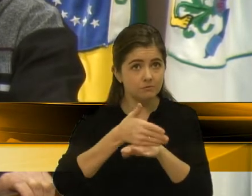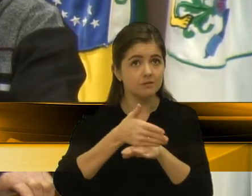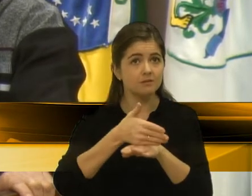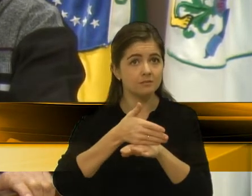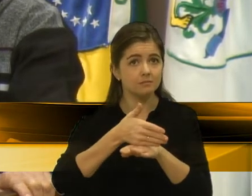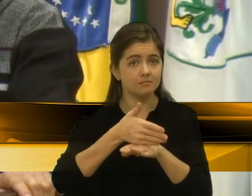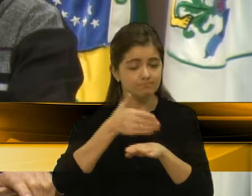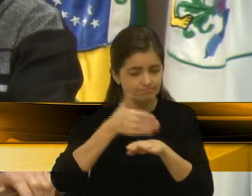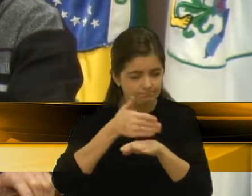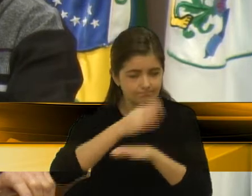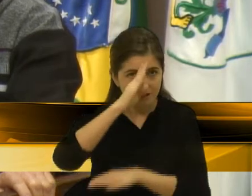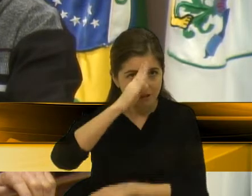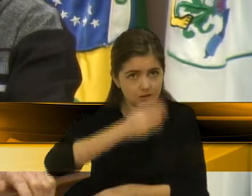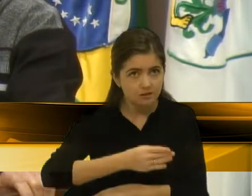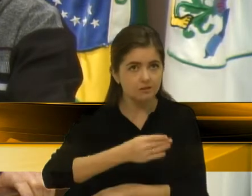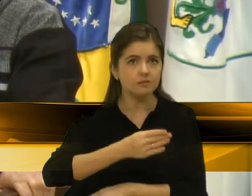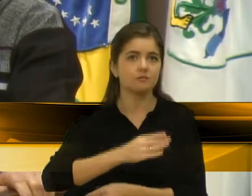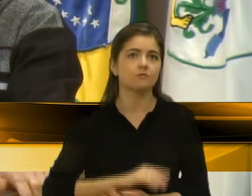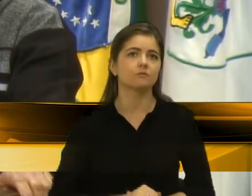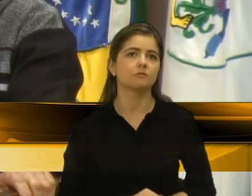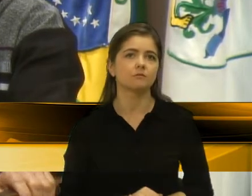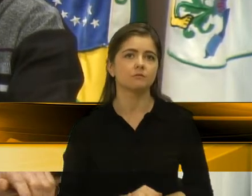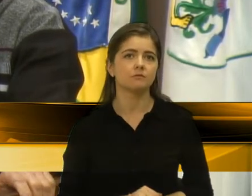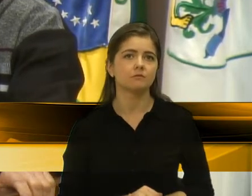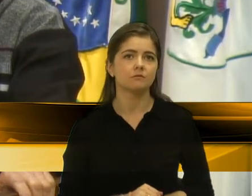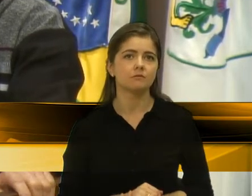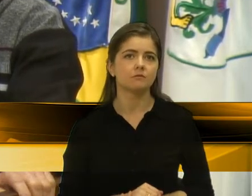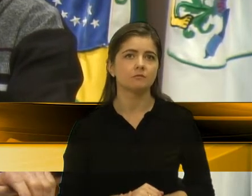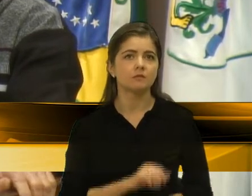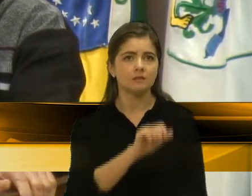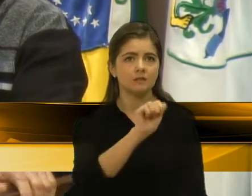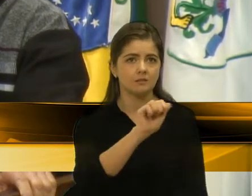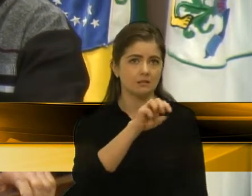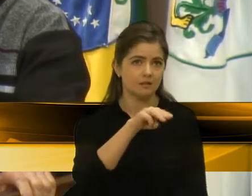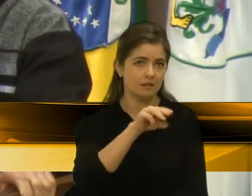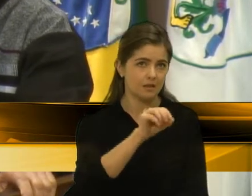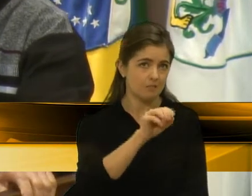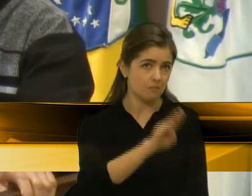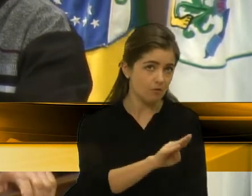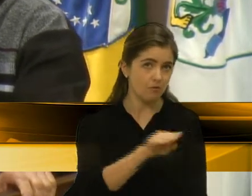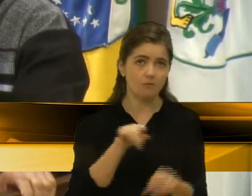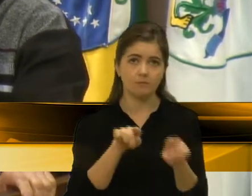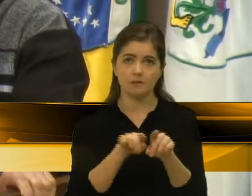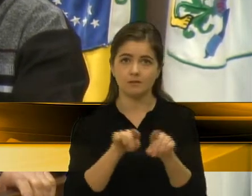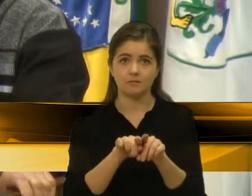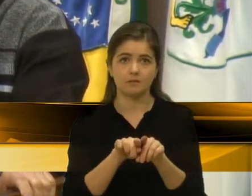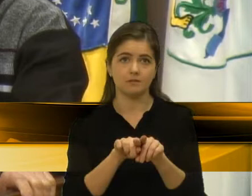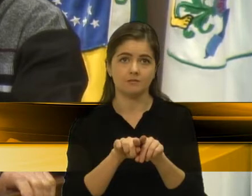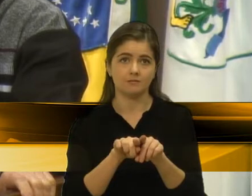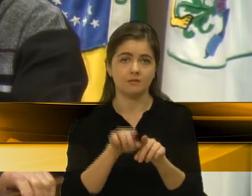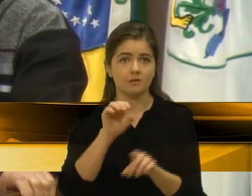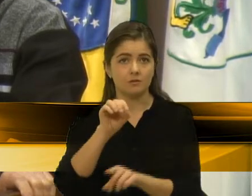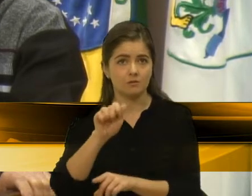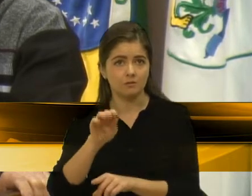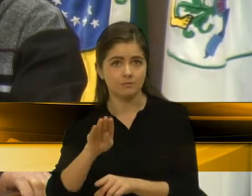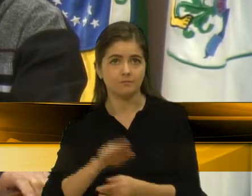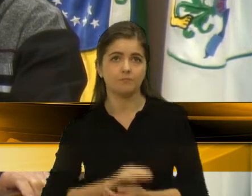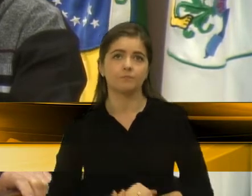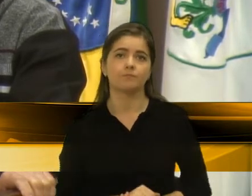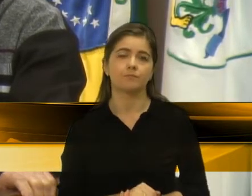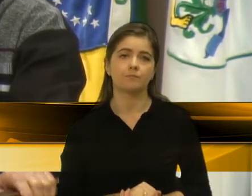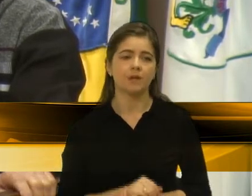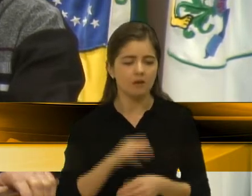se envolve diretamente, com todo louvor, em questões das AMOBs, da UAB, e aquele dia foi favorável, né, estava votando,